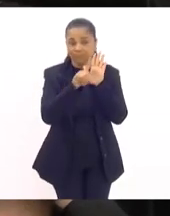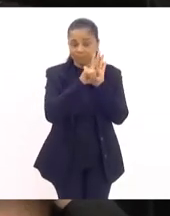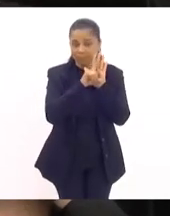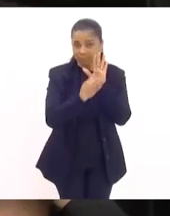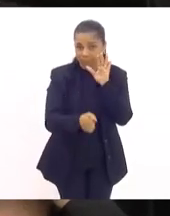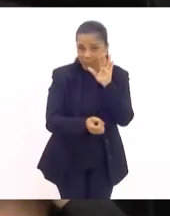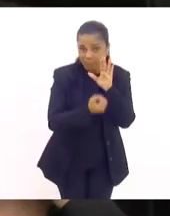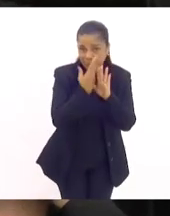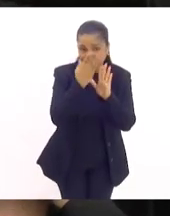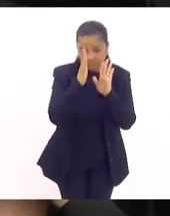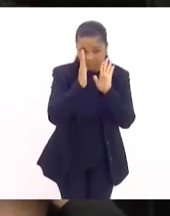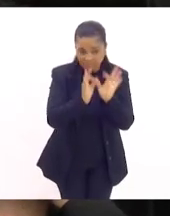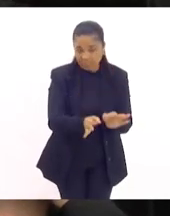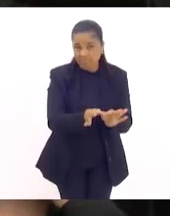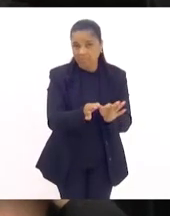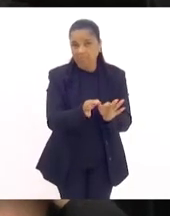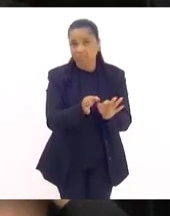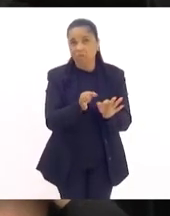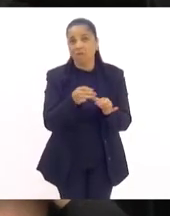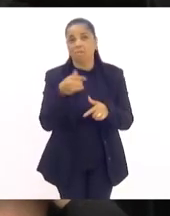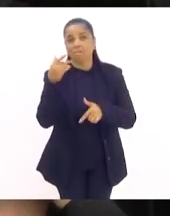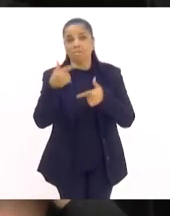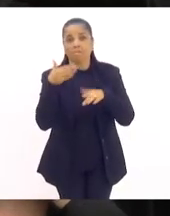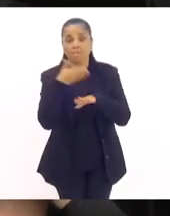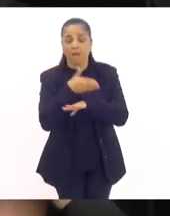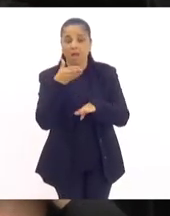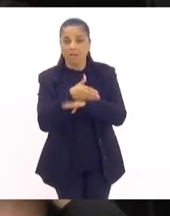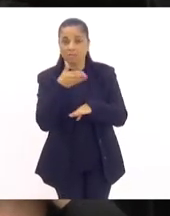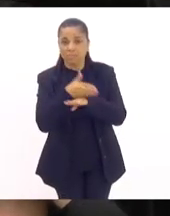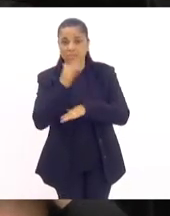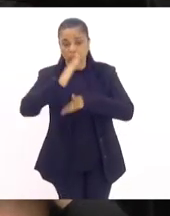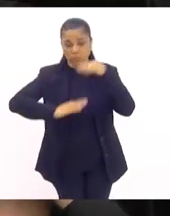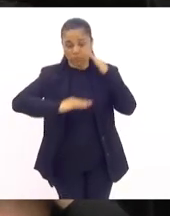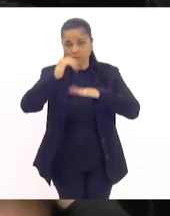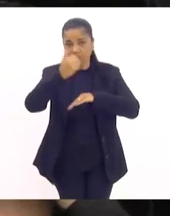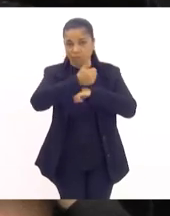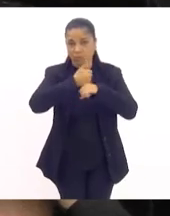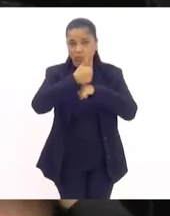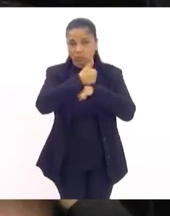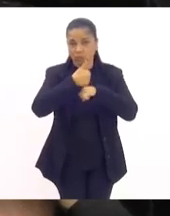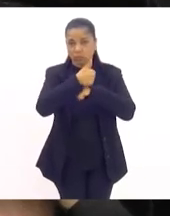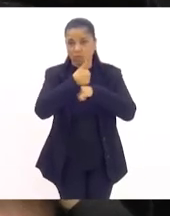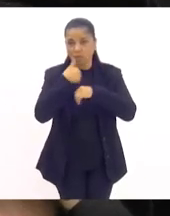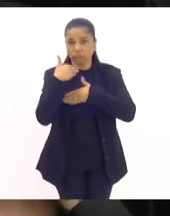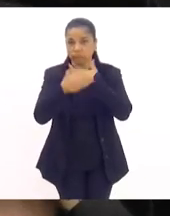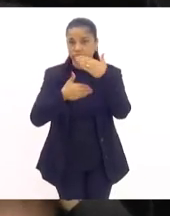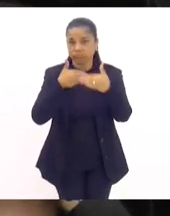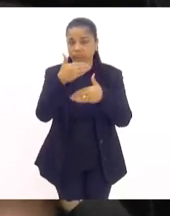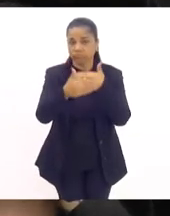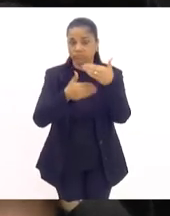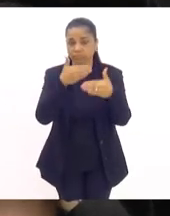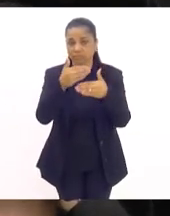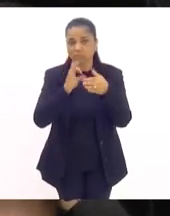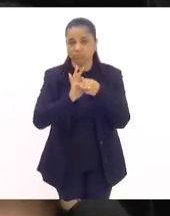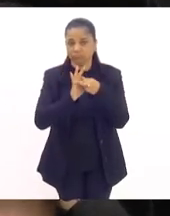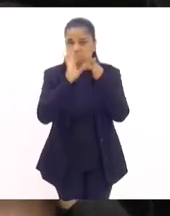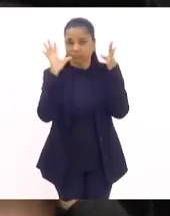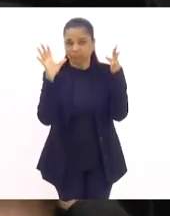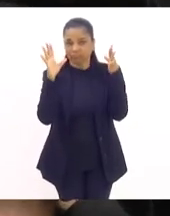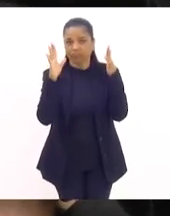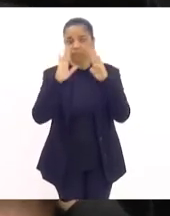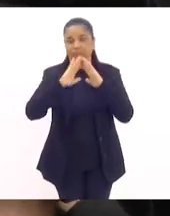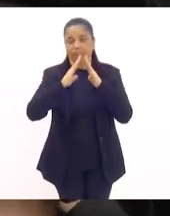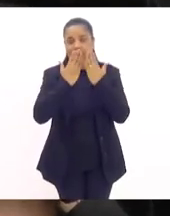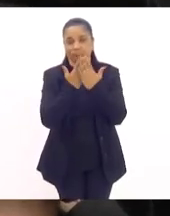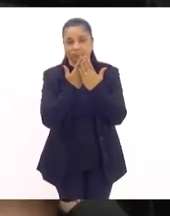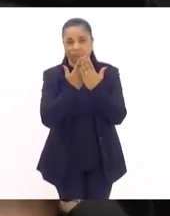a participação desses profissionais como parte de um processo de uma escola que seja democrática, de uma escola que atenda